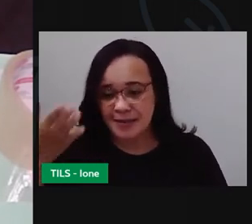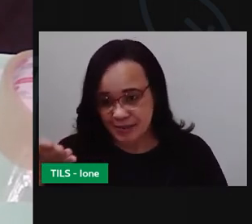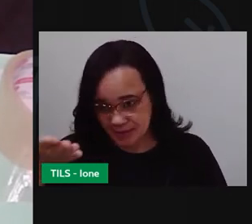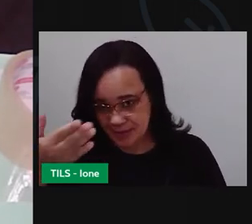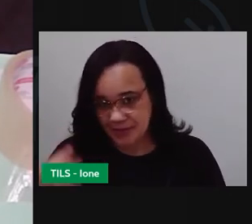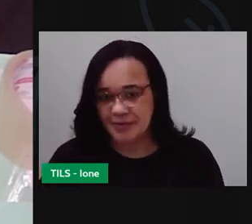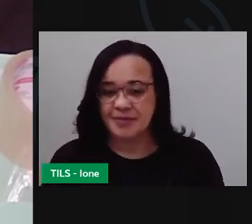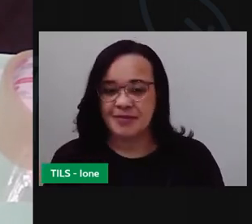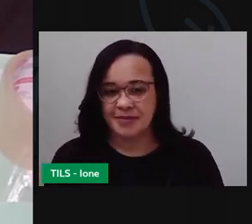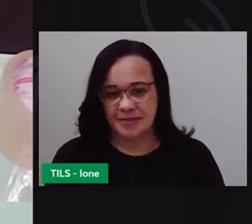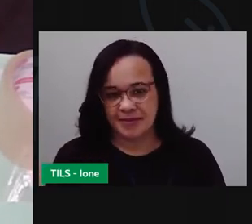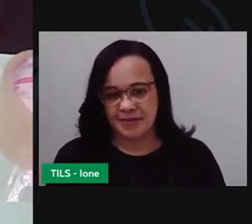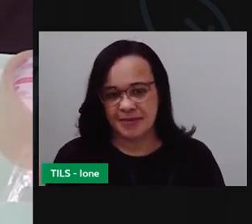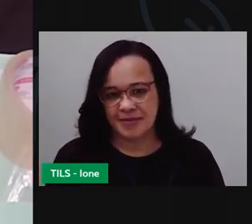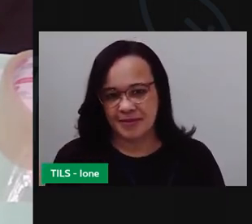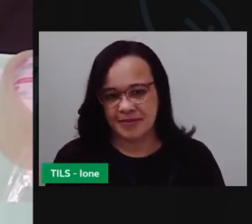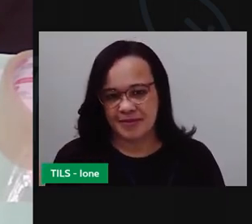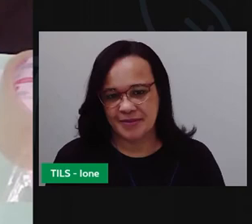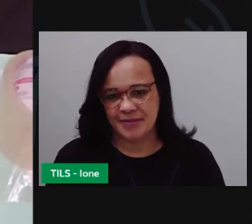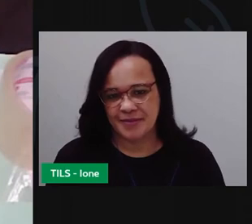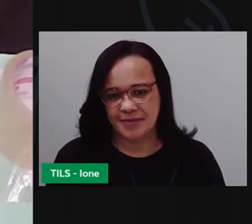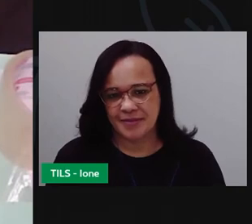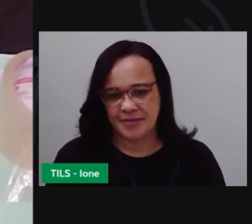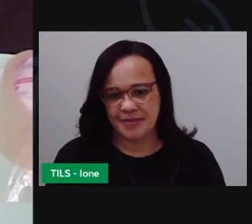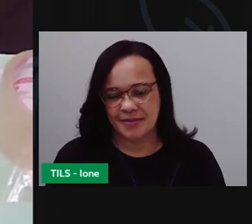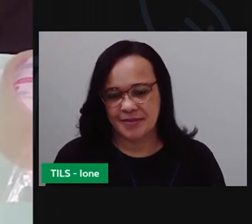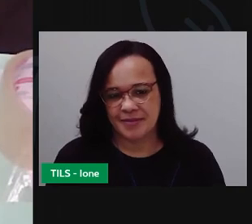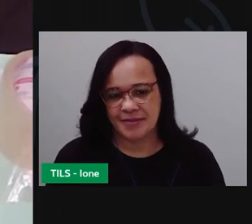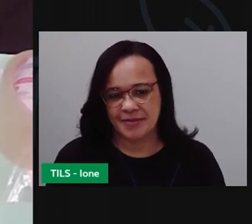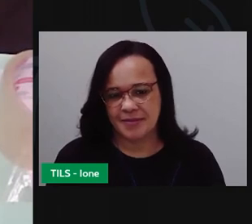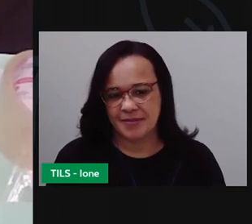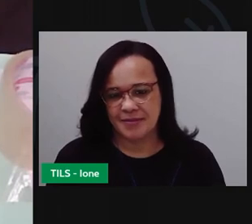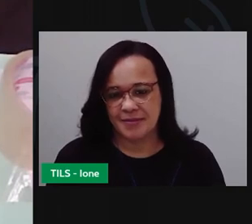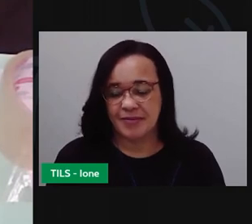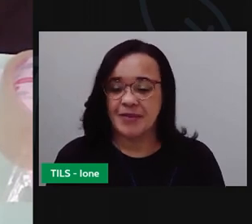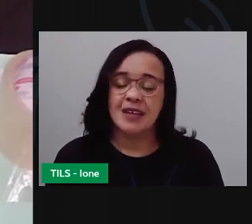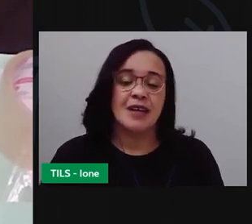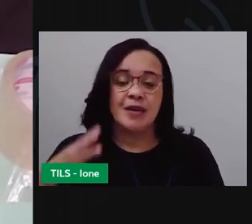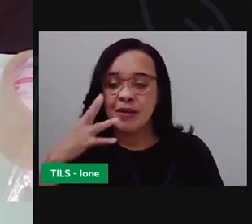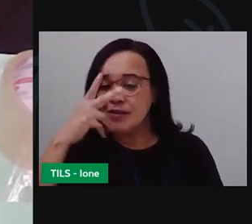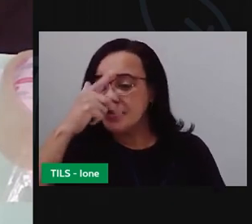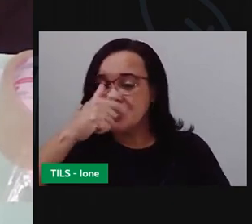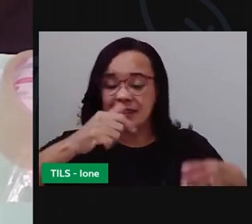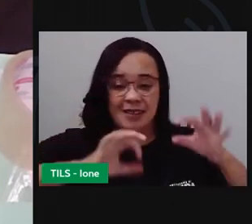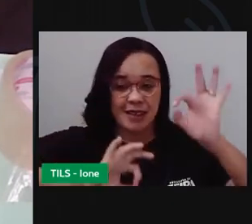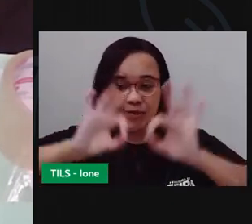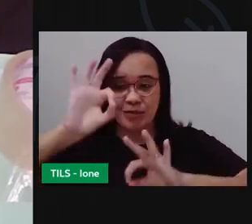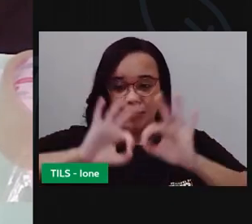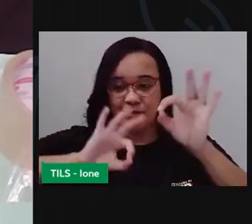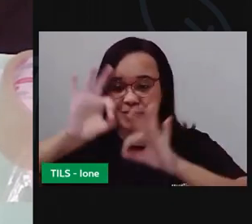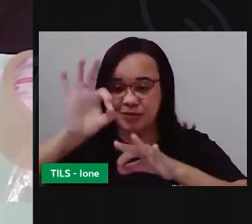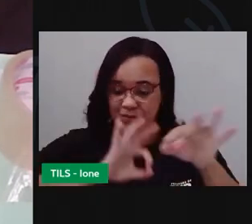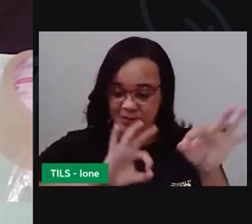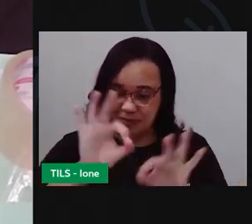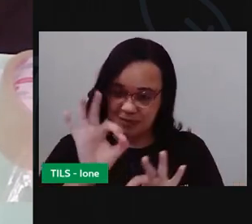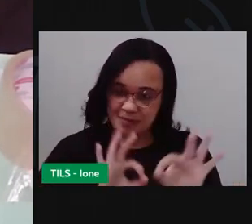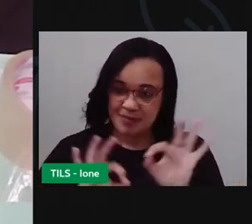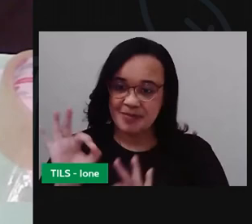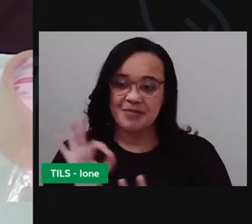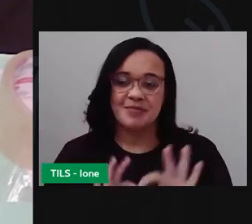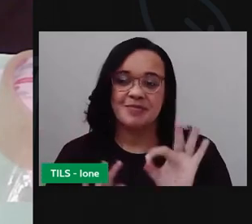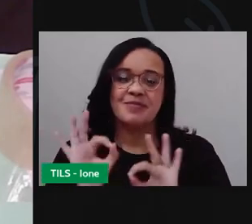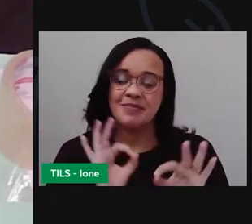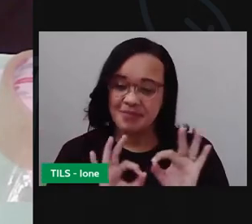algumas tiras de fita adesiva, para enfeitar o nosso instrumento. Você